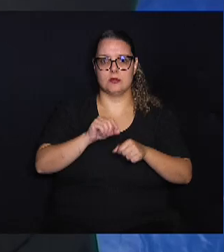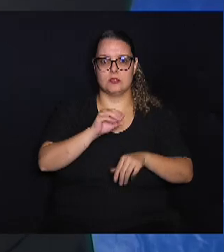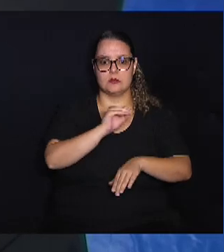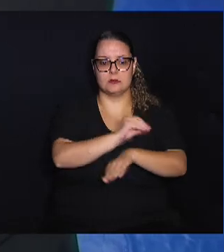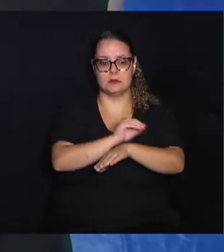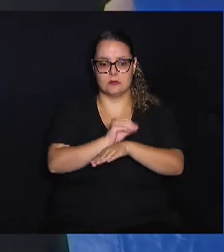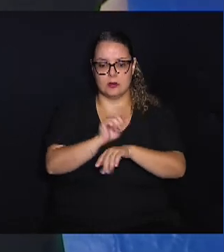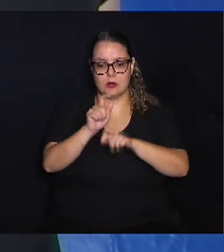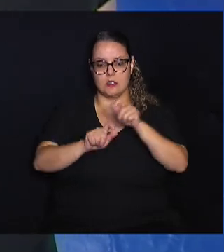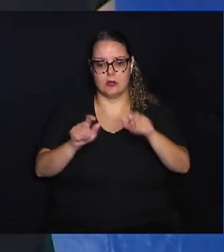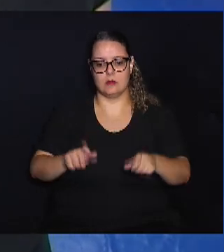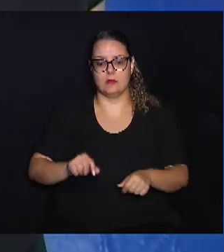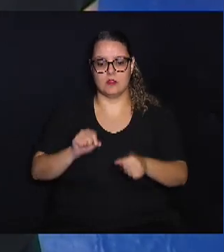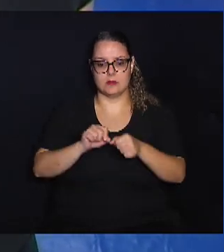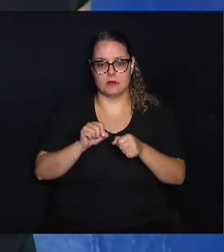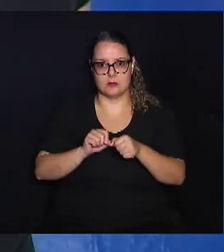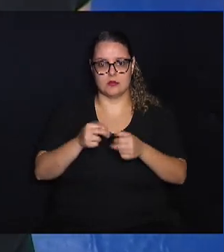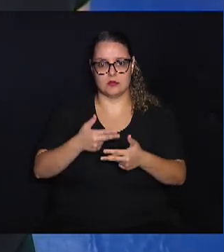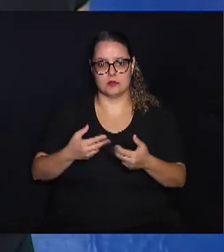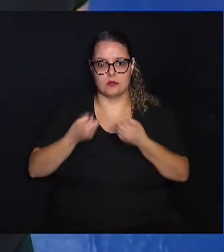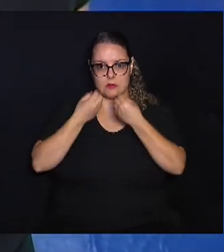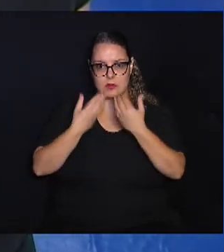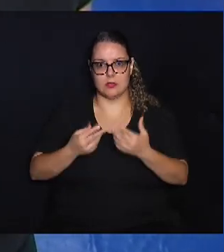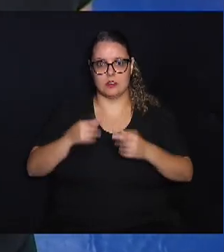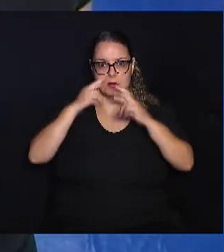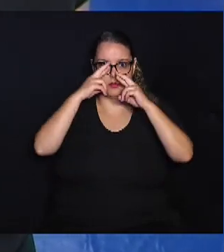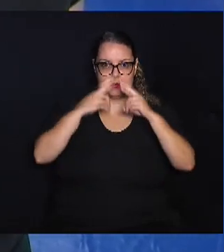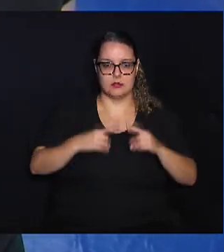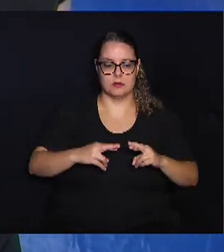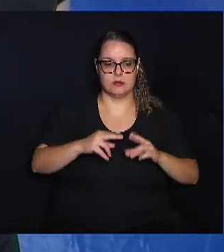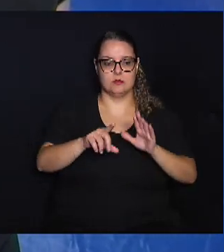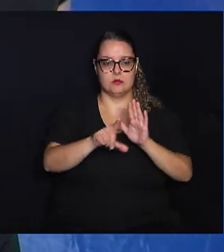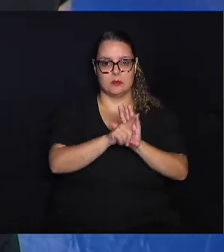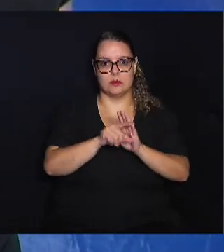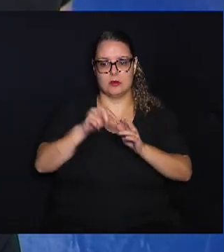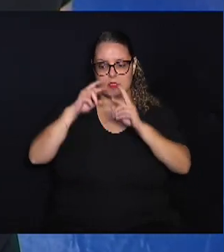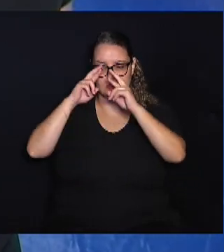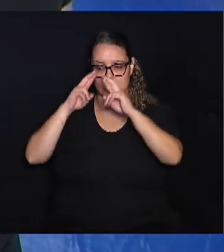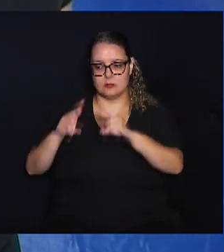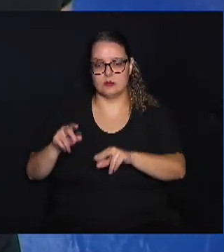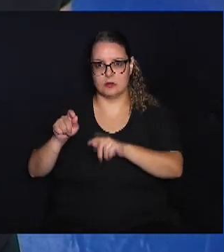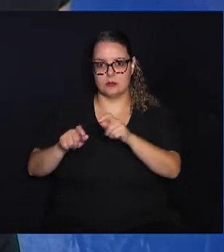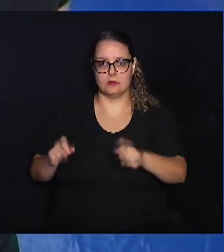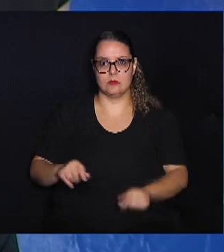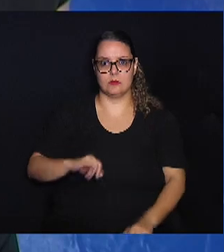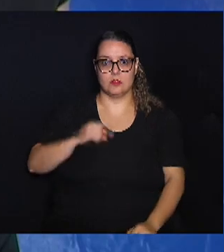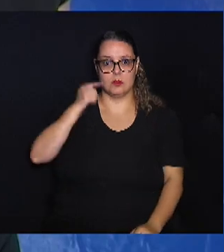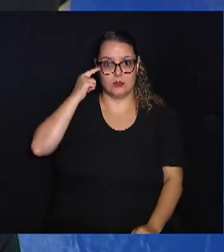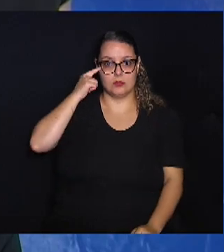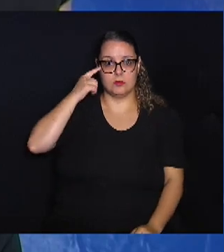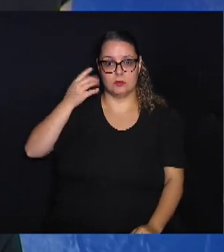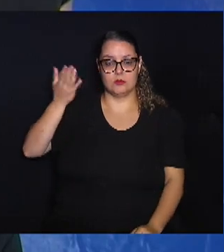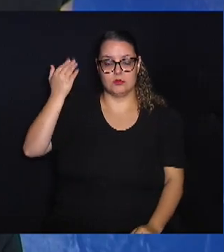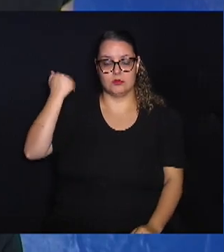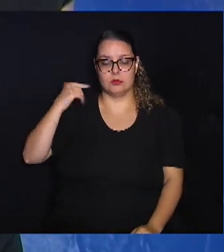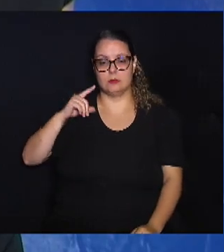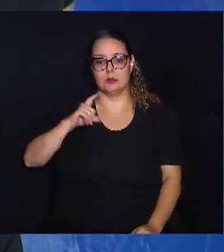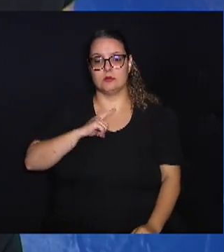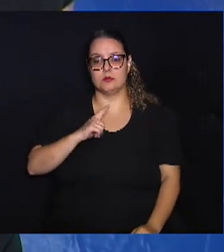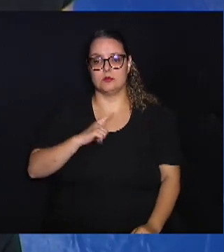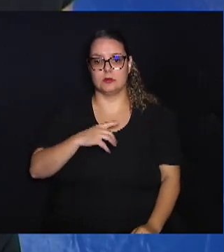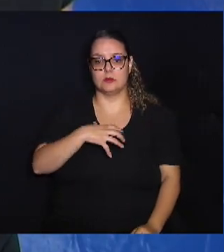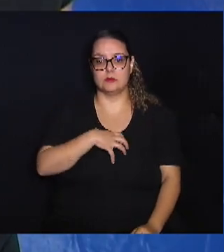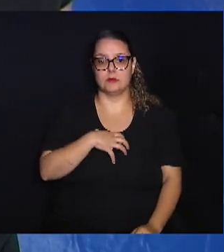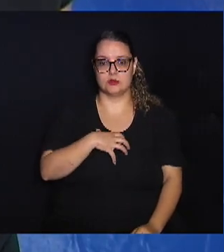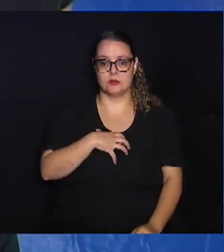leis, respeitando pessoas. Até no Japão antigo, tem uma forma